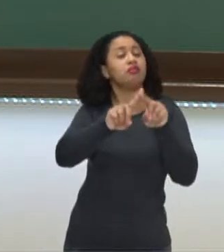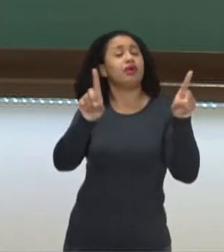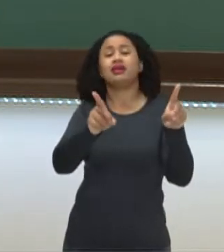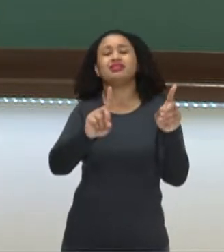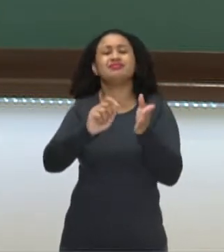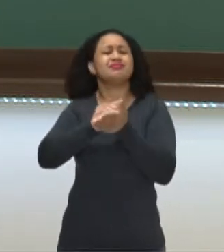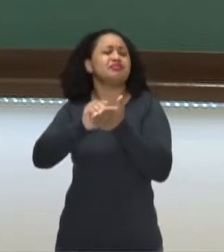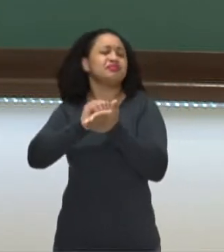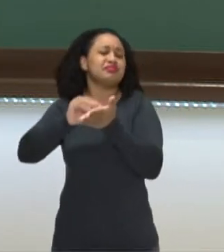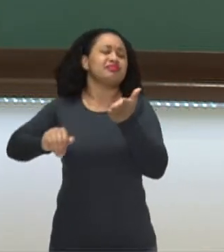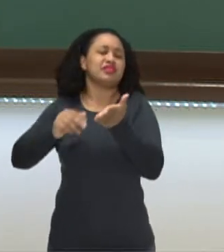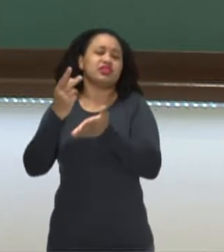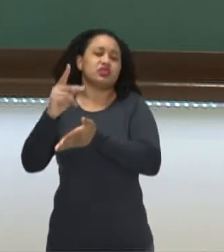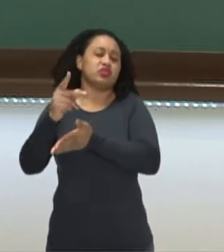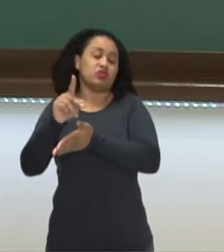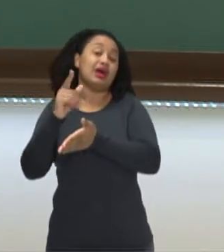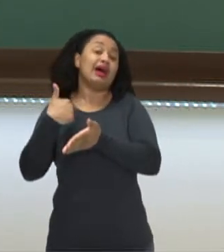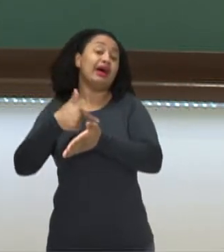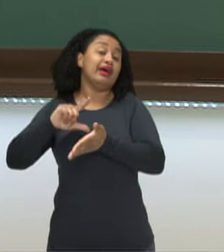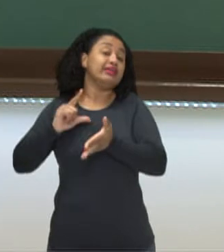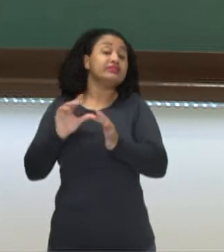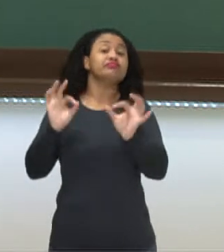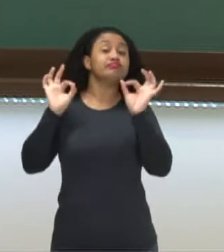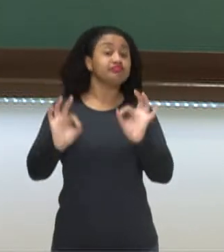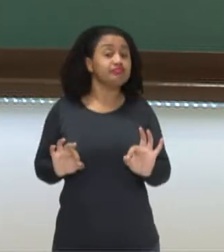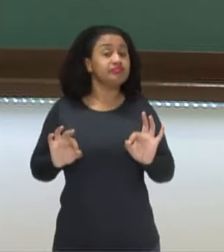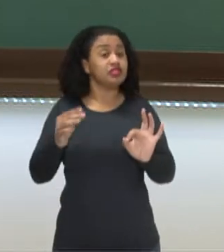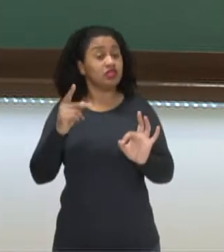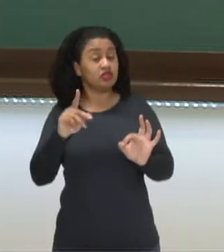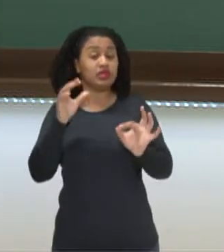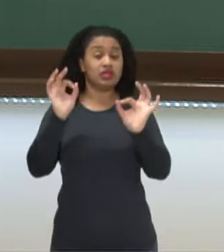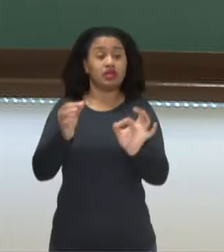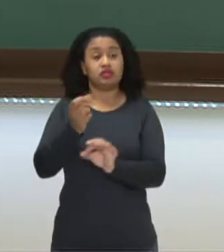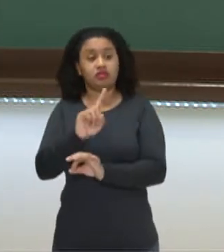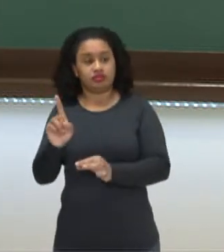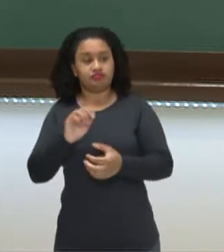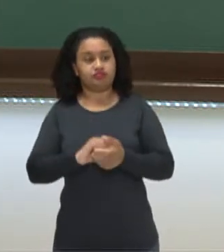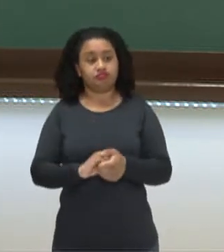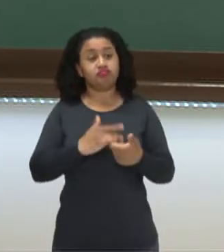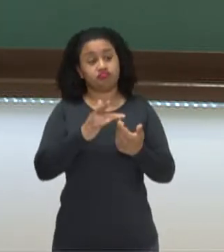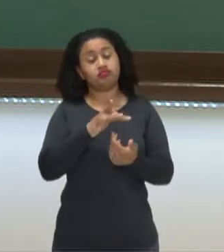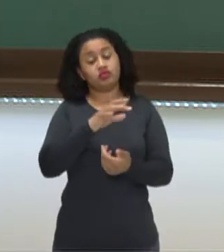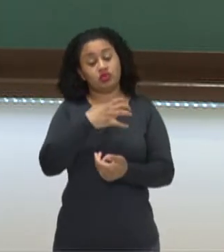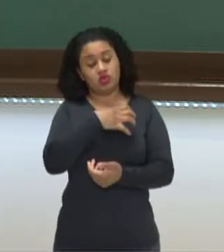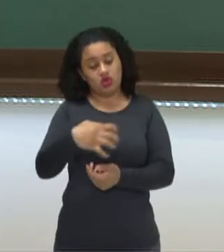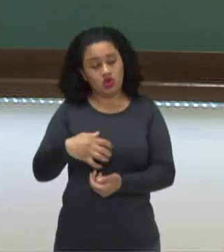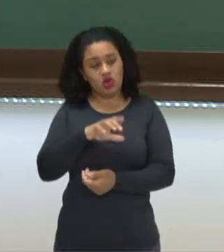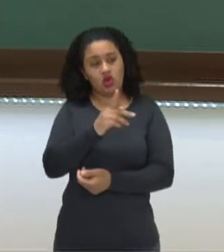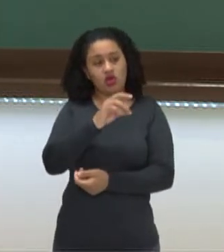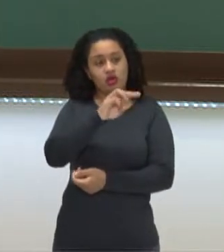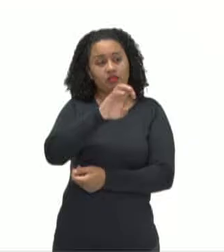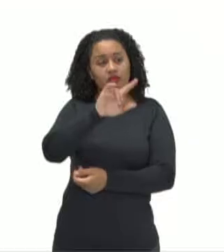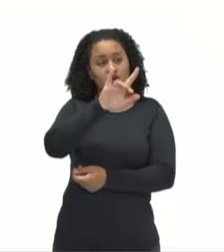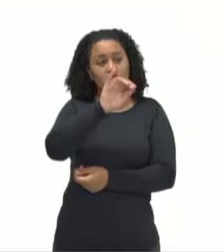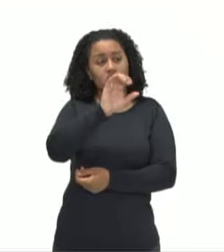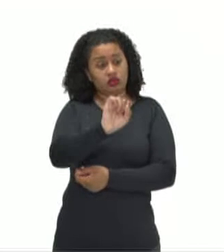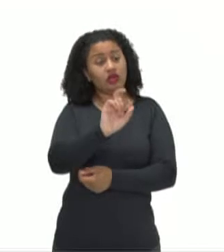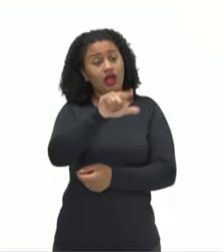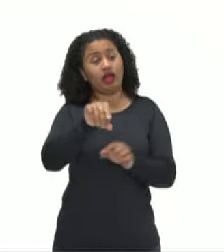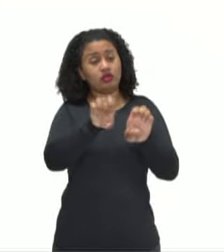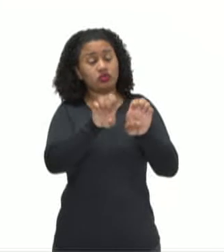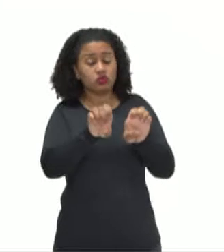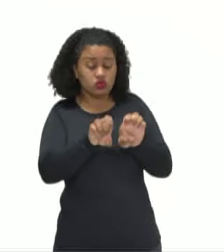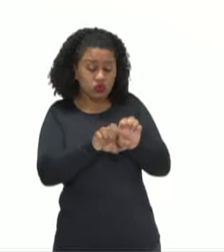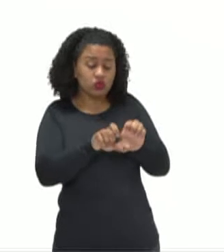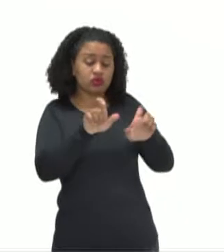não apaga antes de ter certeza, tá? Então, órgãos homólogos ou homologia são estruturas